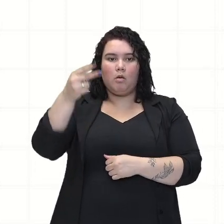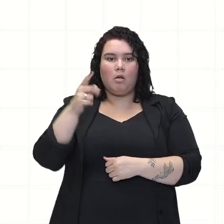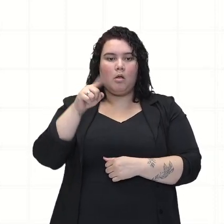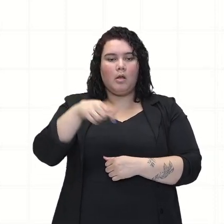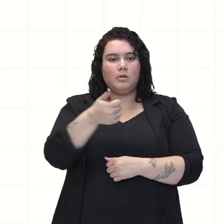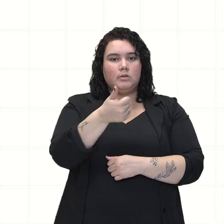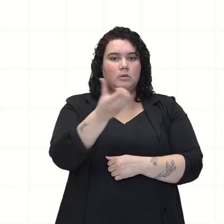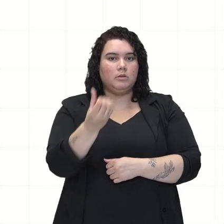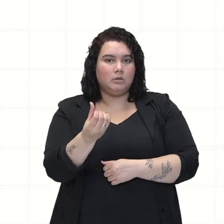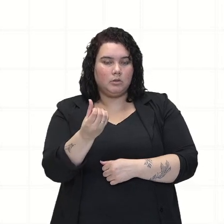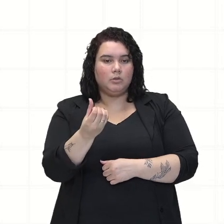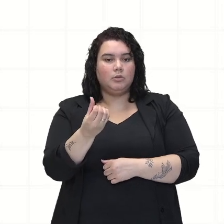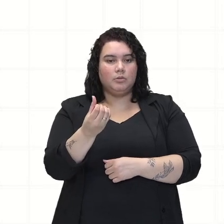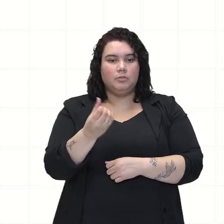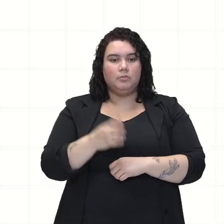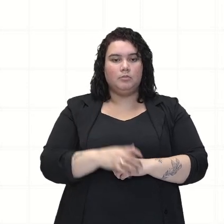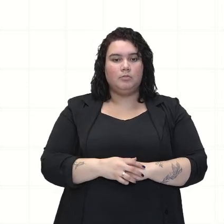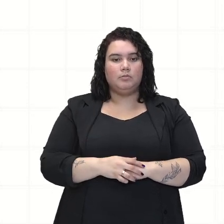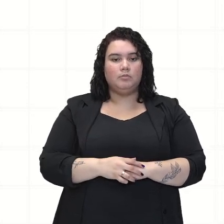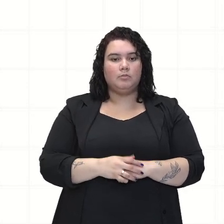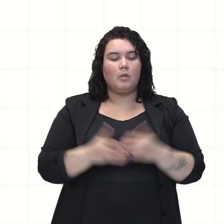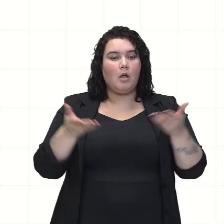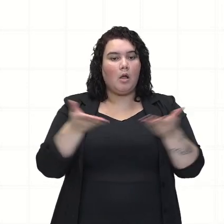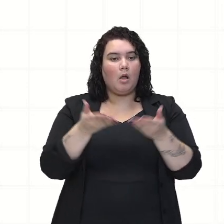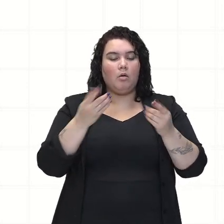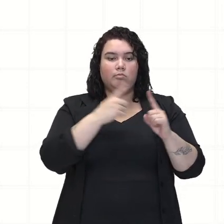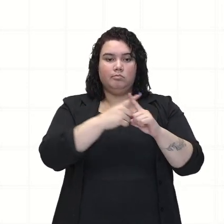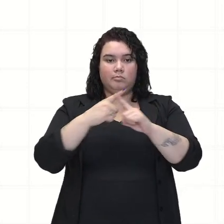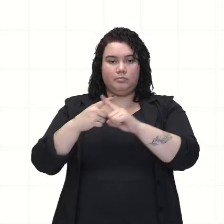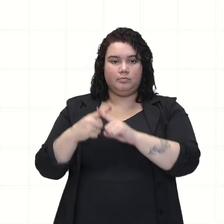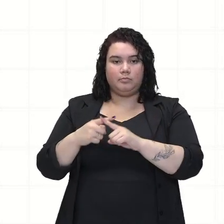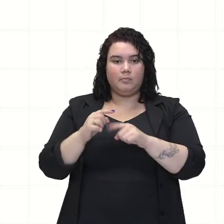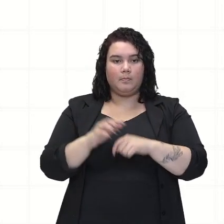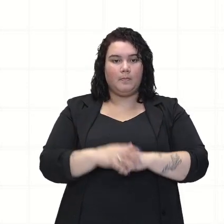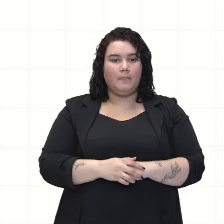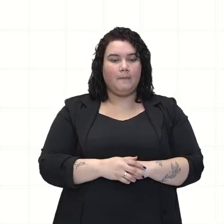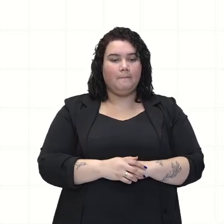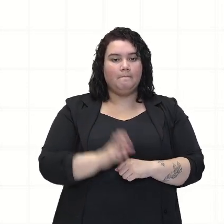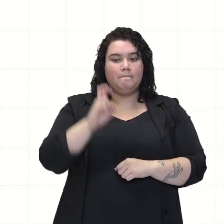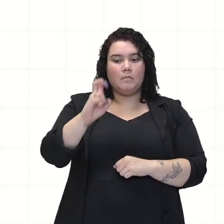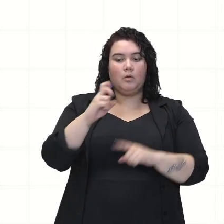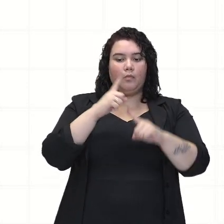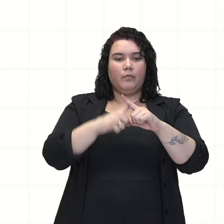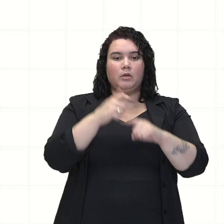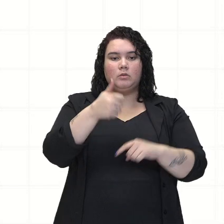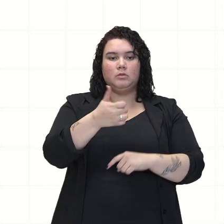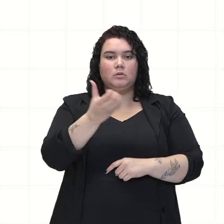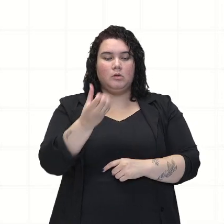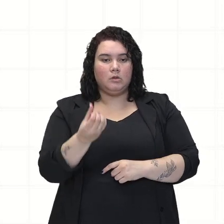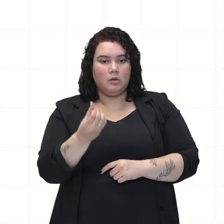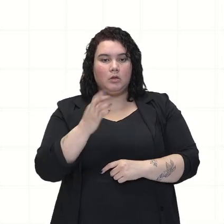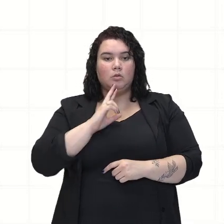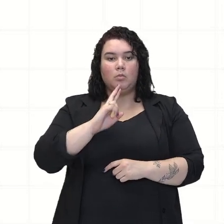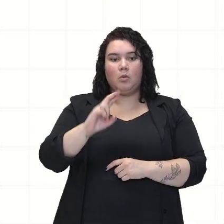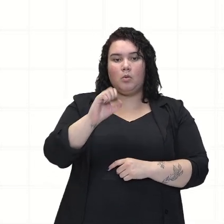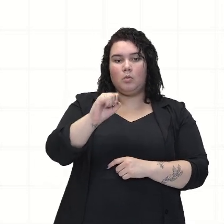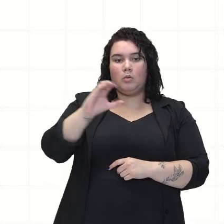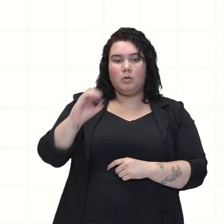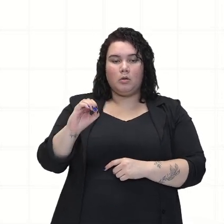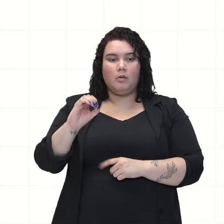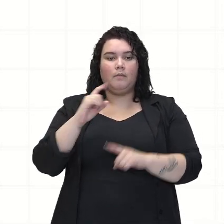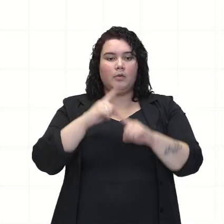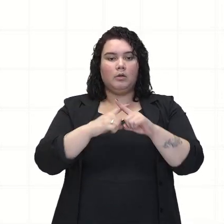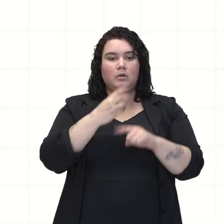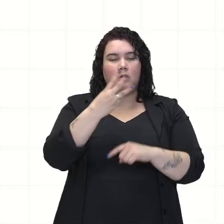dar 16. E aí nós vamos multiplicar. 5 vezes 16, 80. 8 vezes